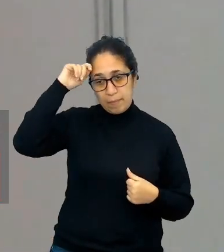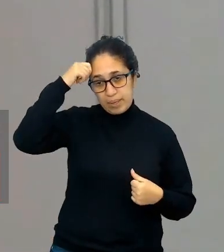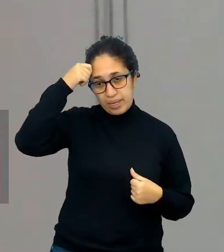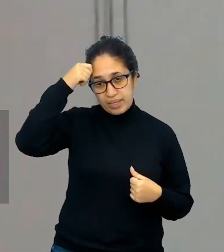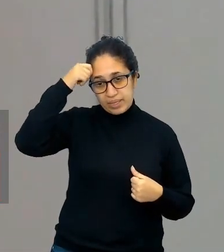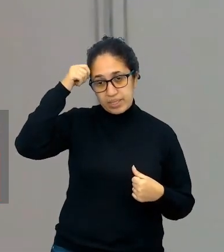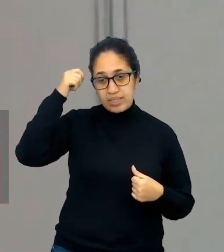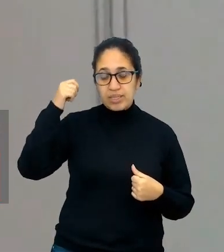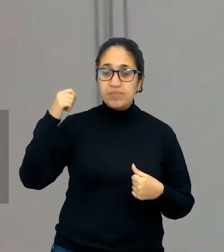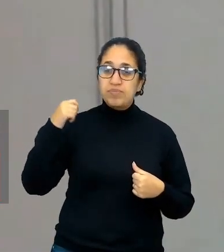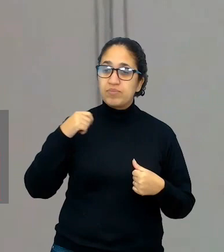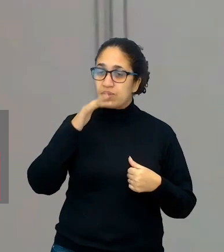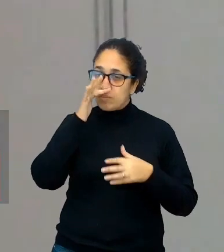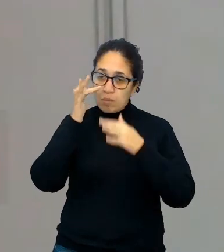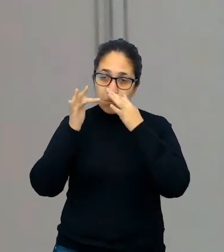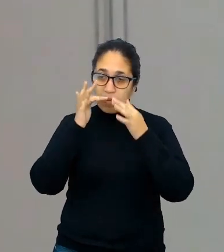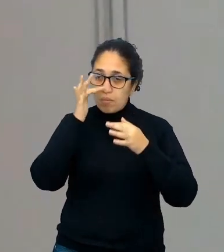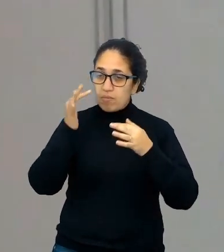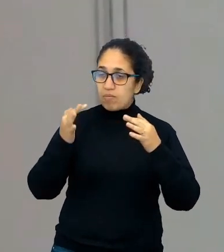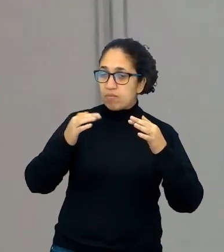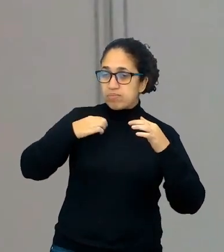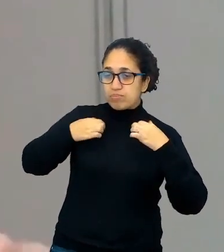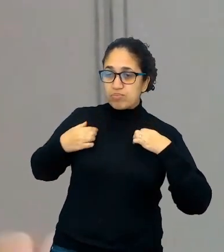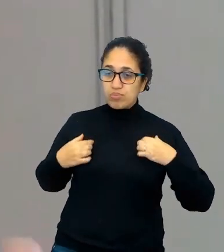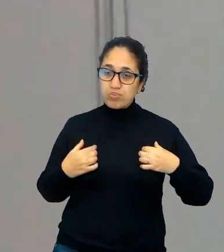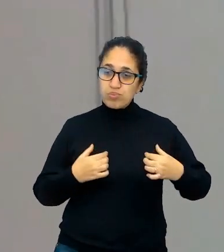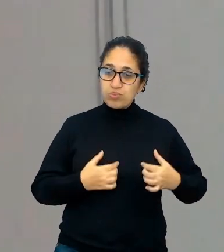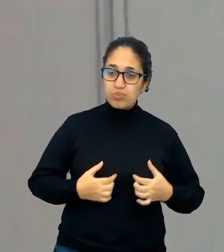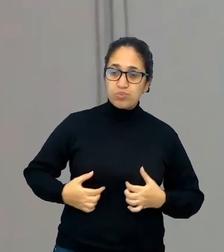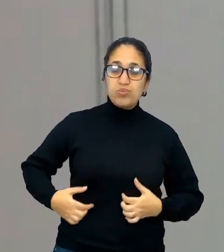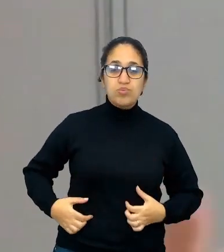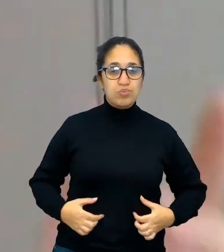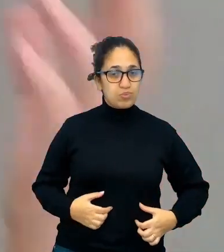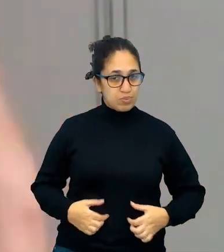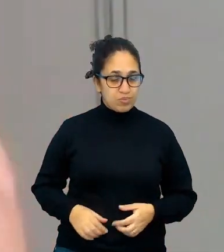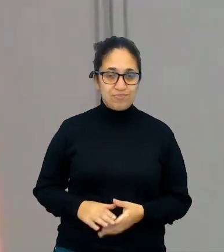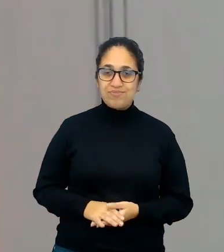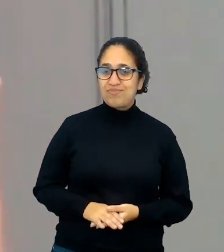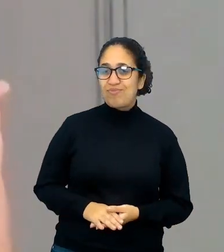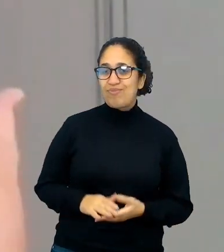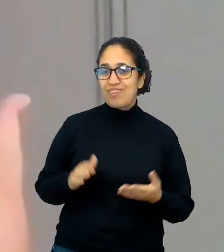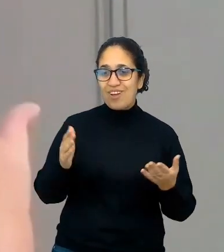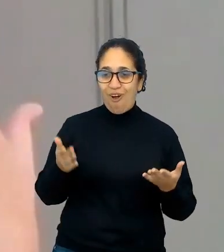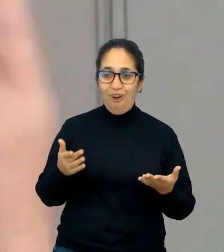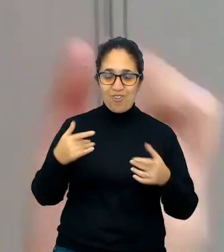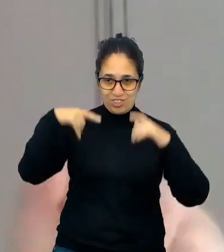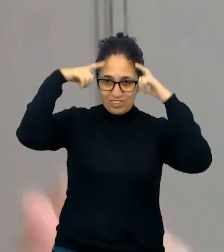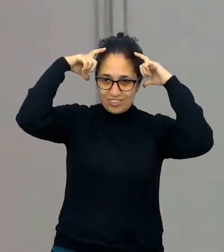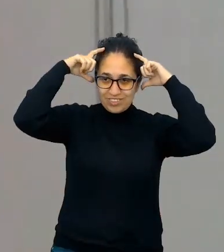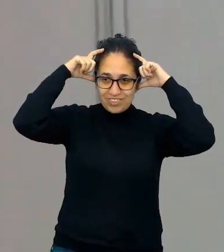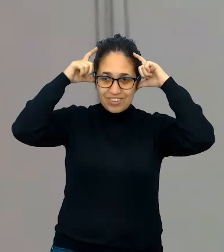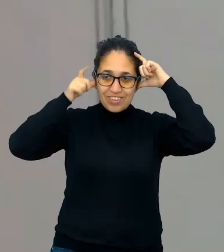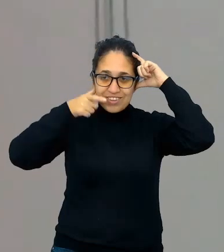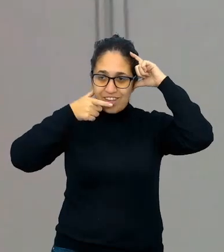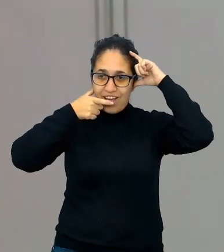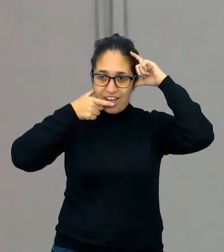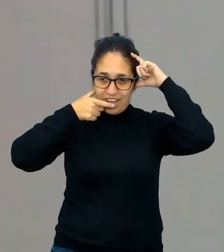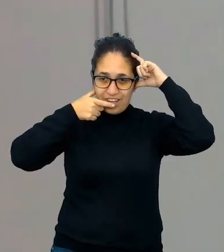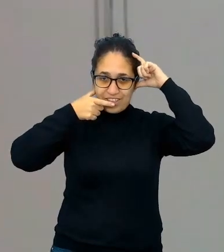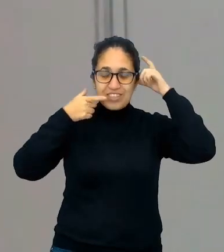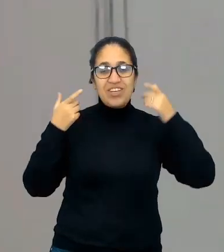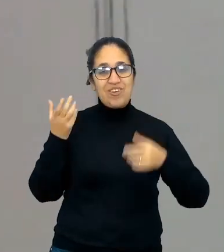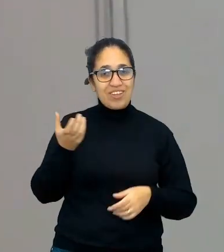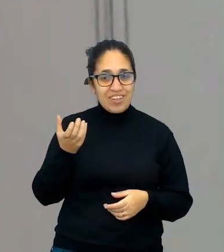tem umas flores, umas folhas assim. Hoje, em especial, eu estou com headset, que era algo que